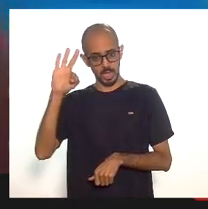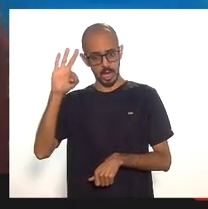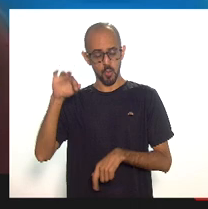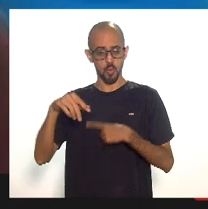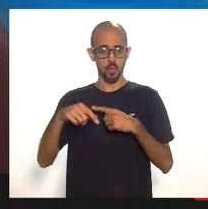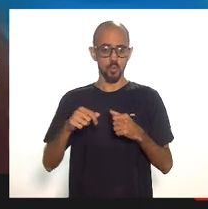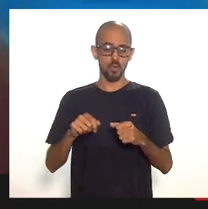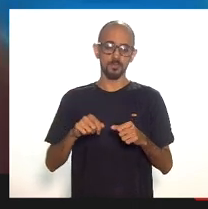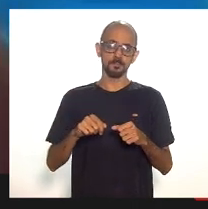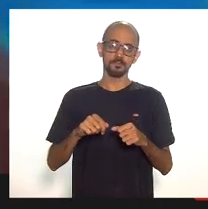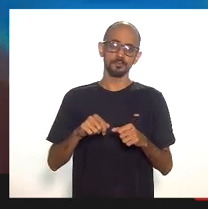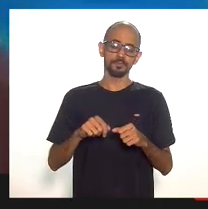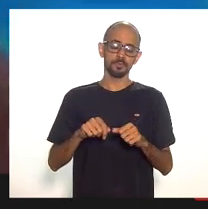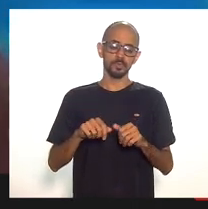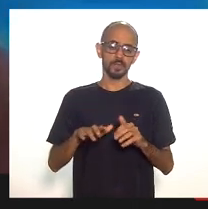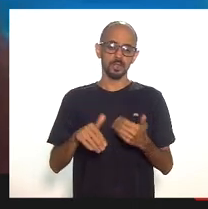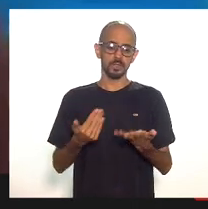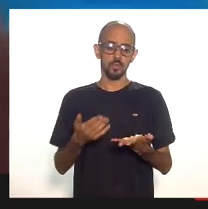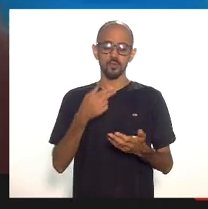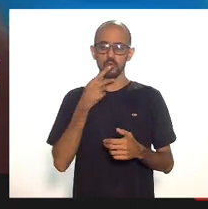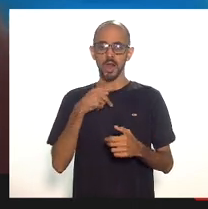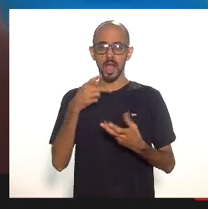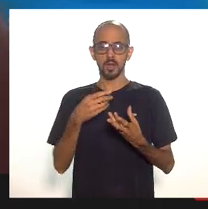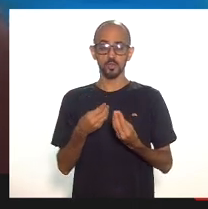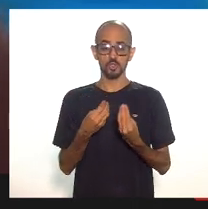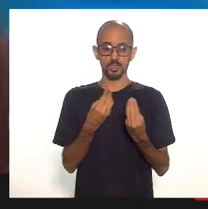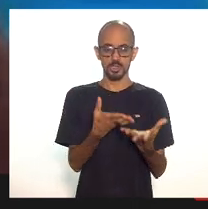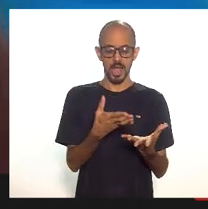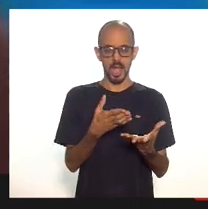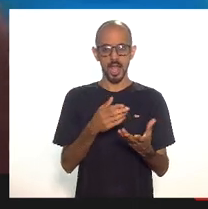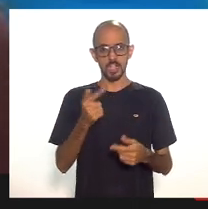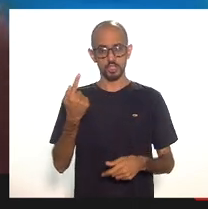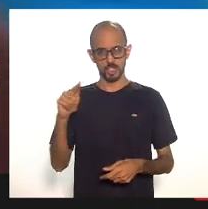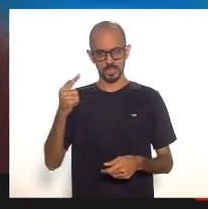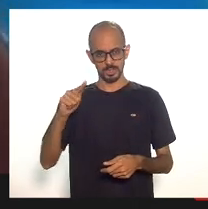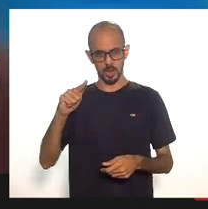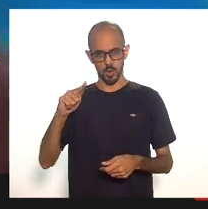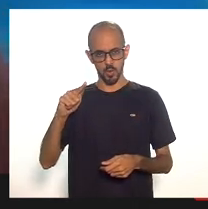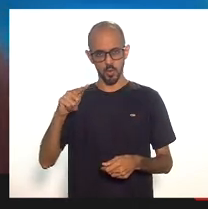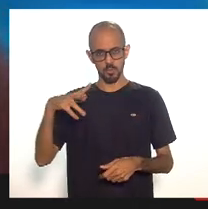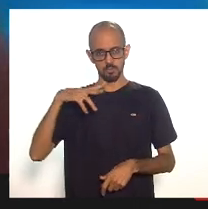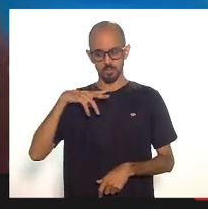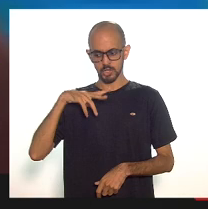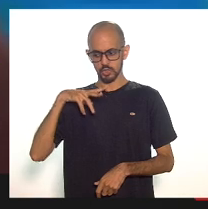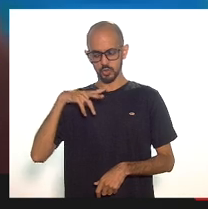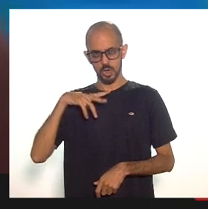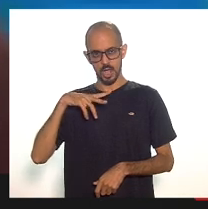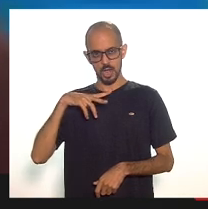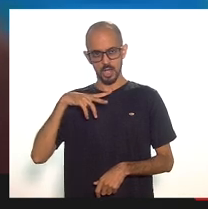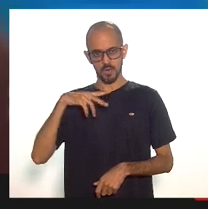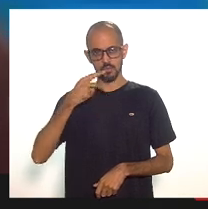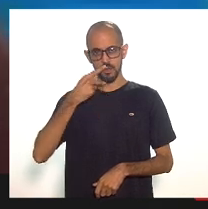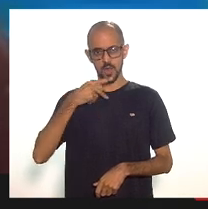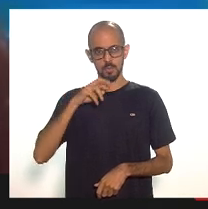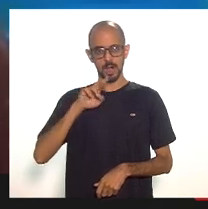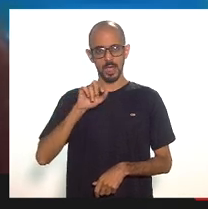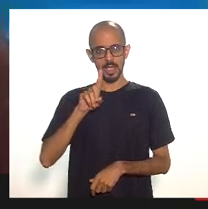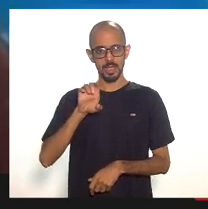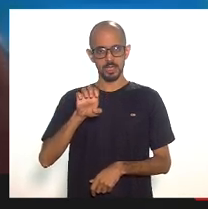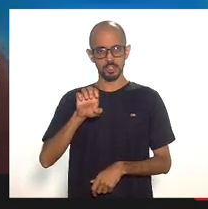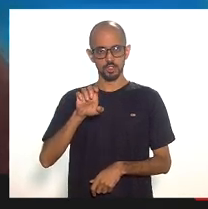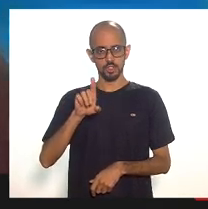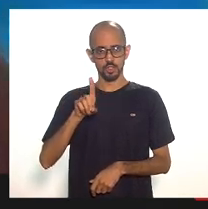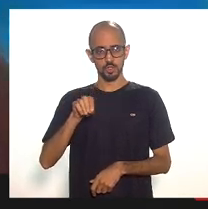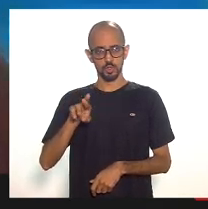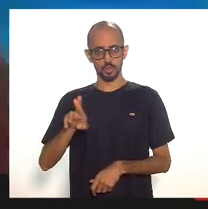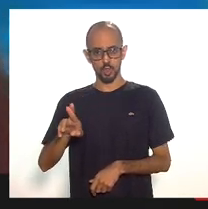desmentiram a estadualização. E aí falaram sobre a entrega da gestão dessas unidades para a rede privada, inclusive citando a Rede Dó como uma das